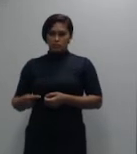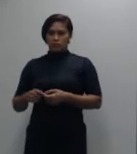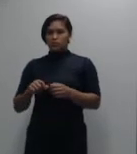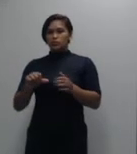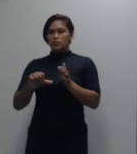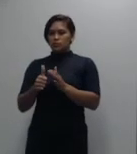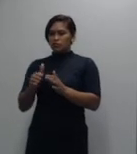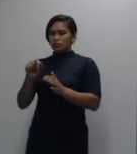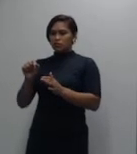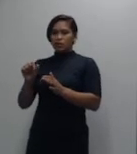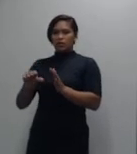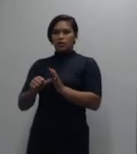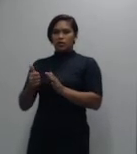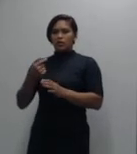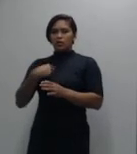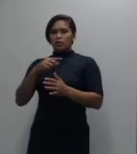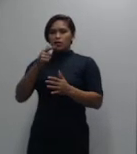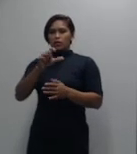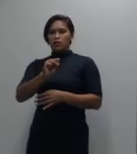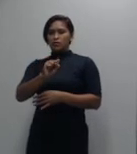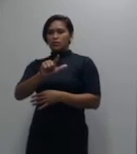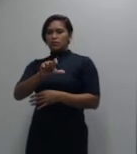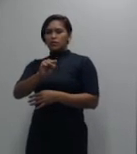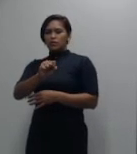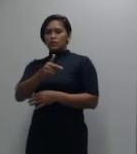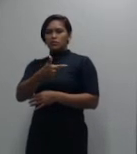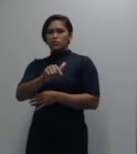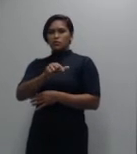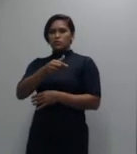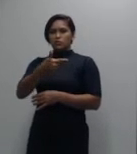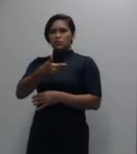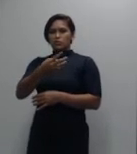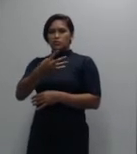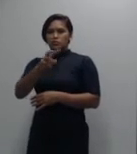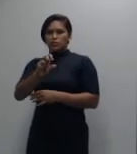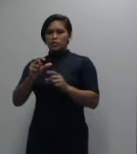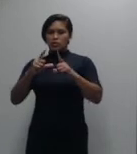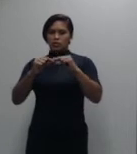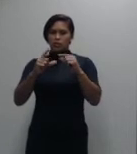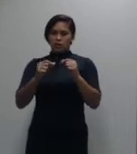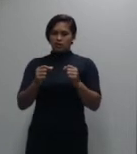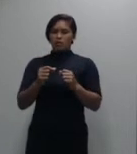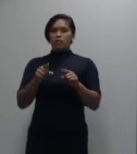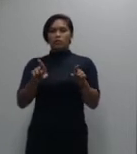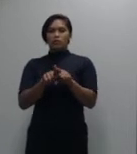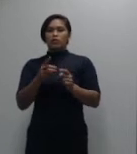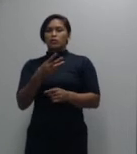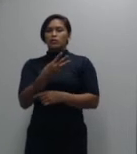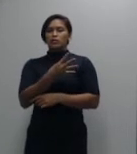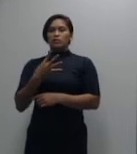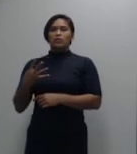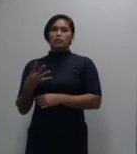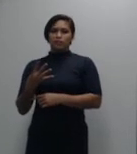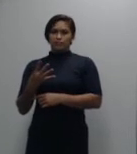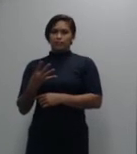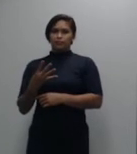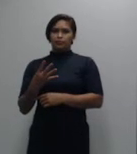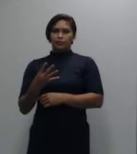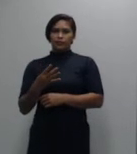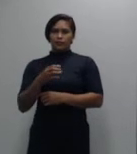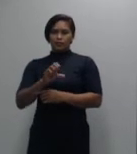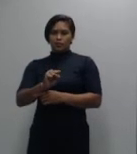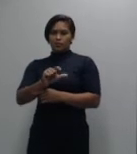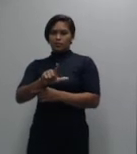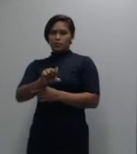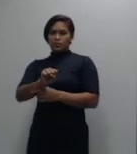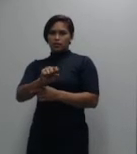presidência SL s-2245 DF agravo interno e o 34 SL